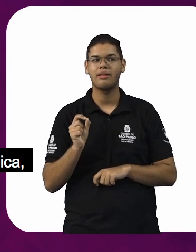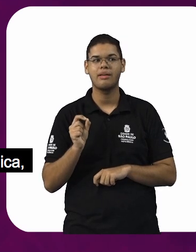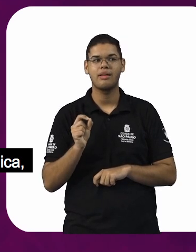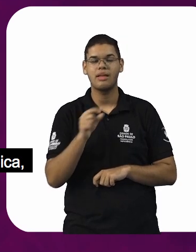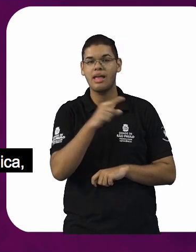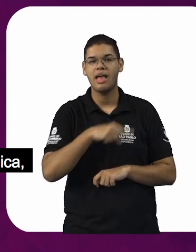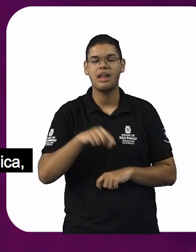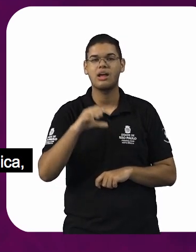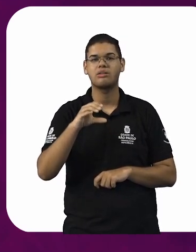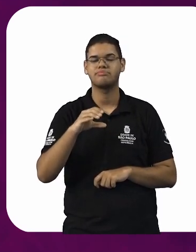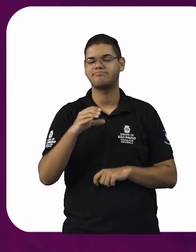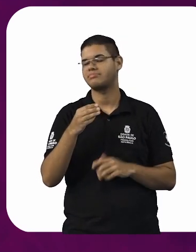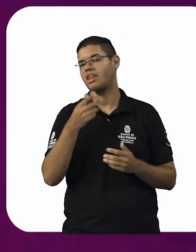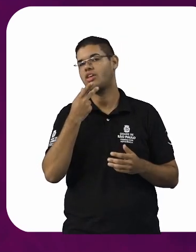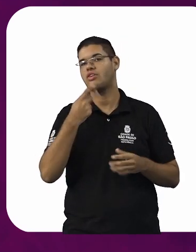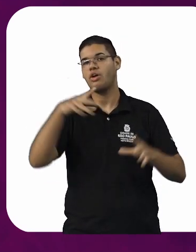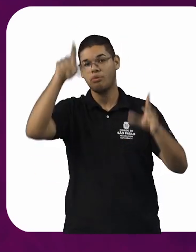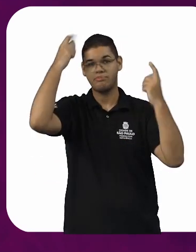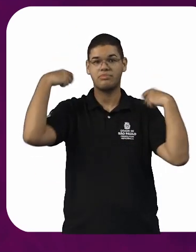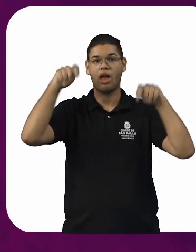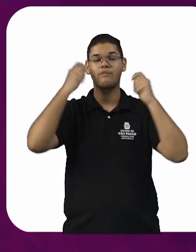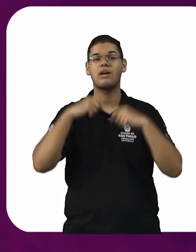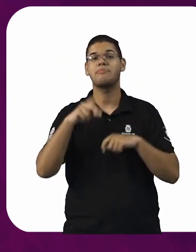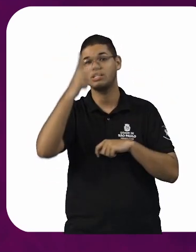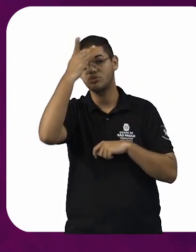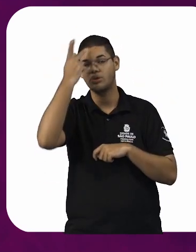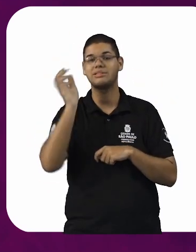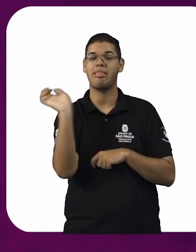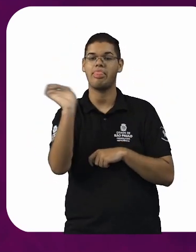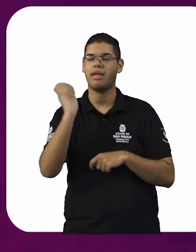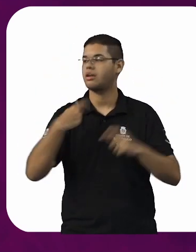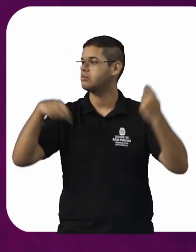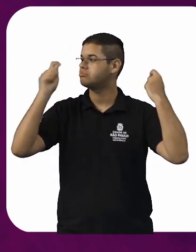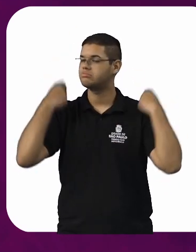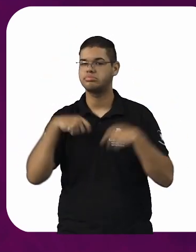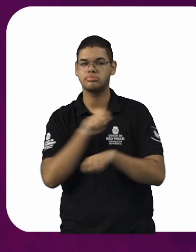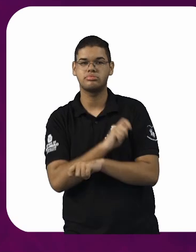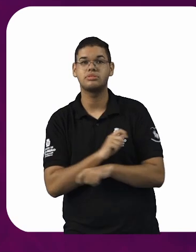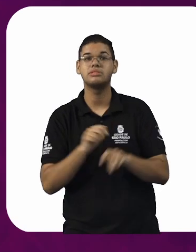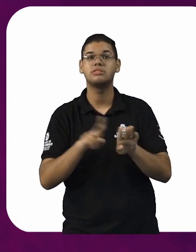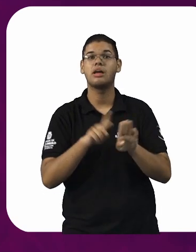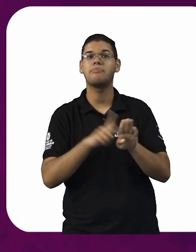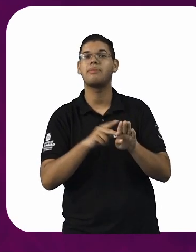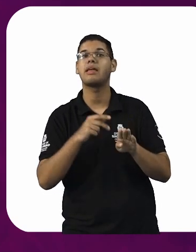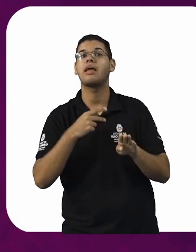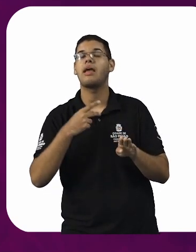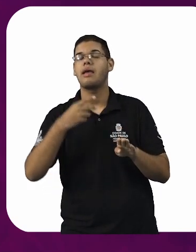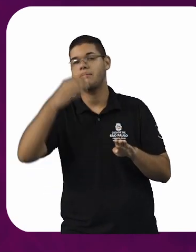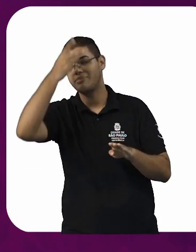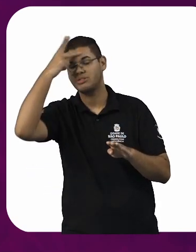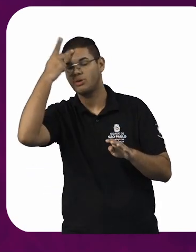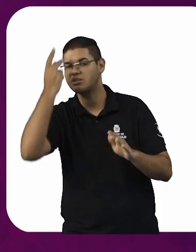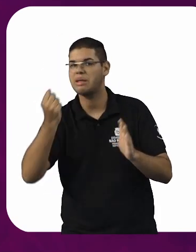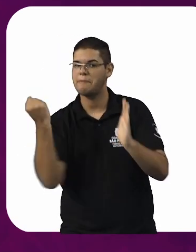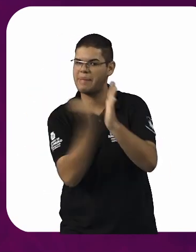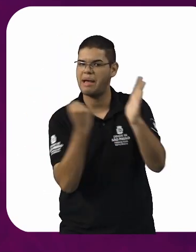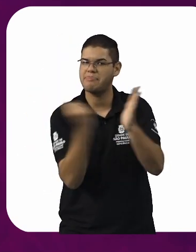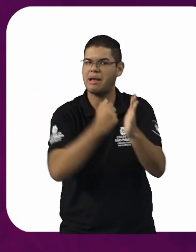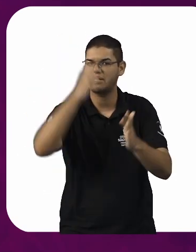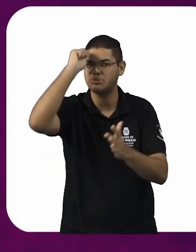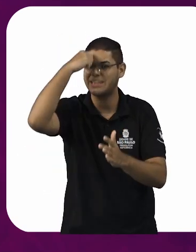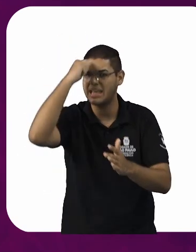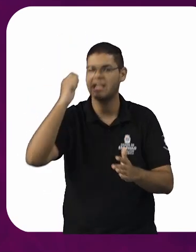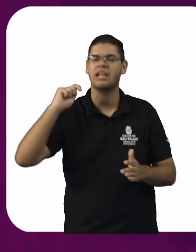negar direitos para pessoas negras. No passado, agredia e matava pessoas negras por um fundamentalismo pseudo-cristão e